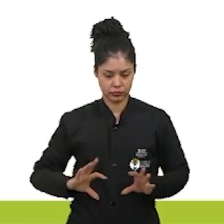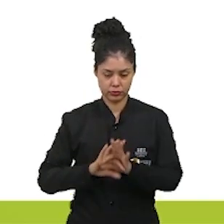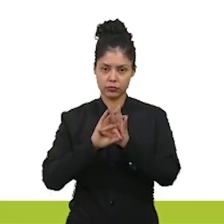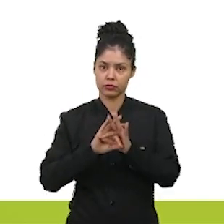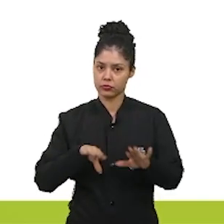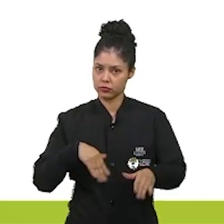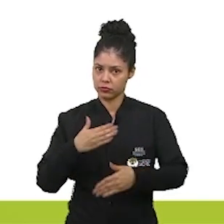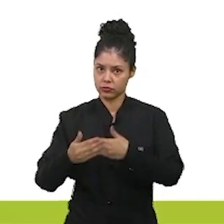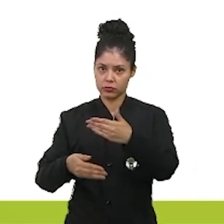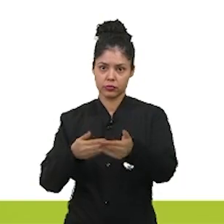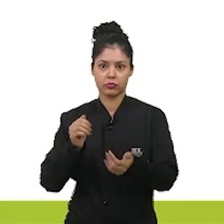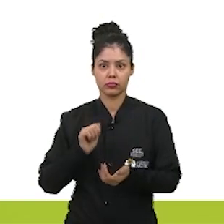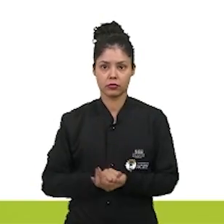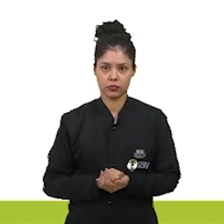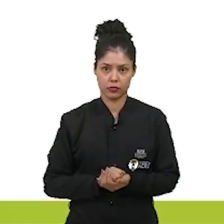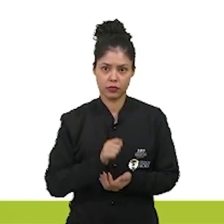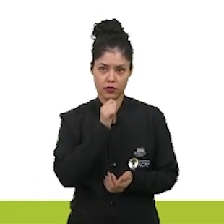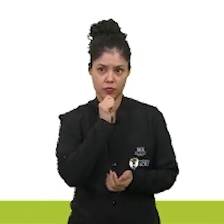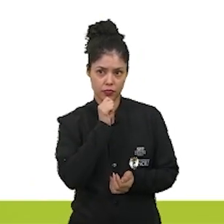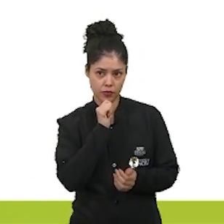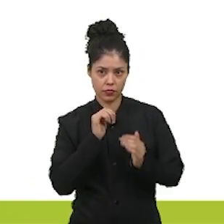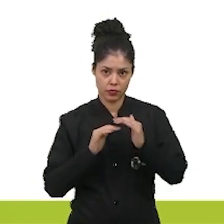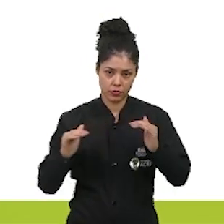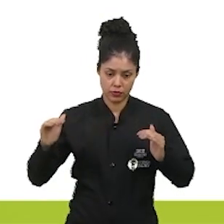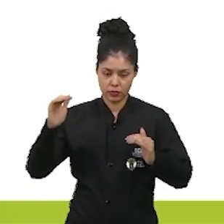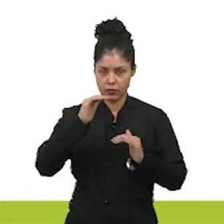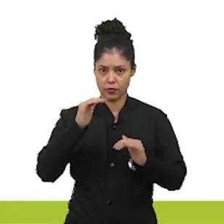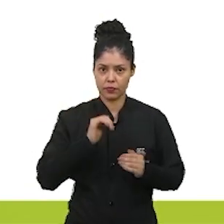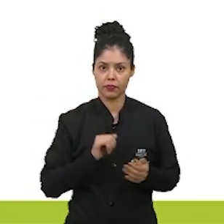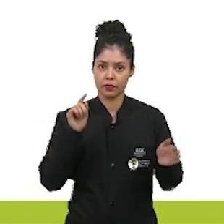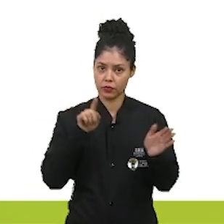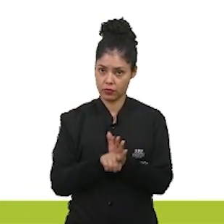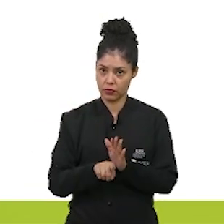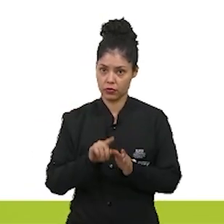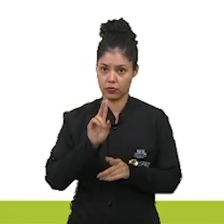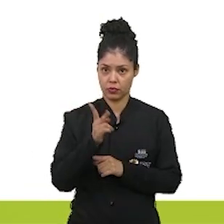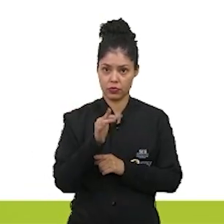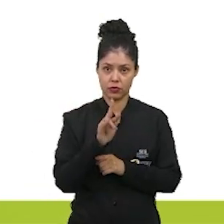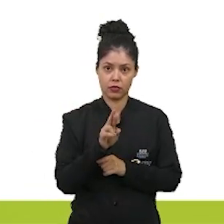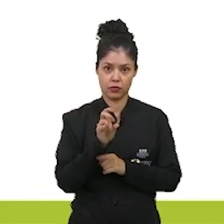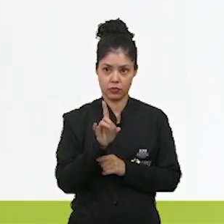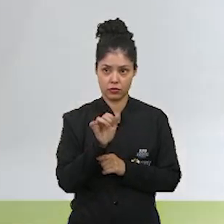esse processo, né, esse relevo a questões